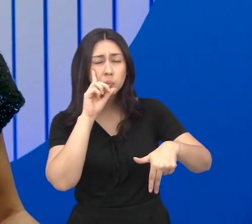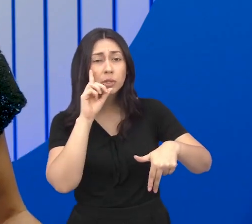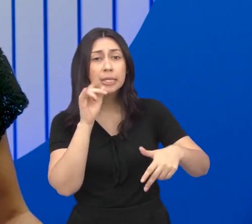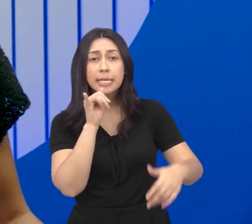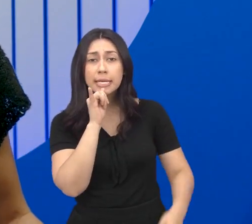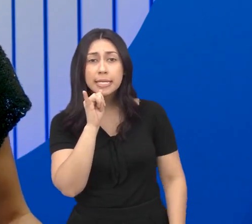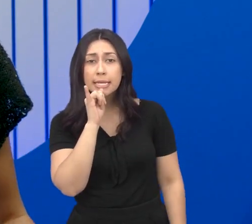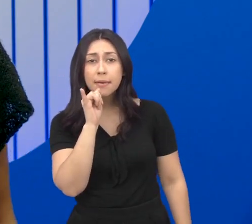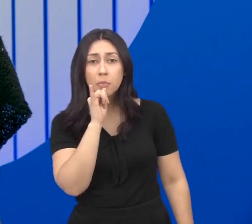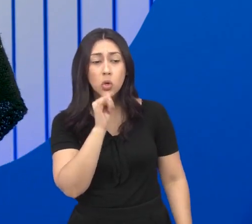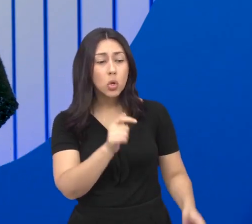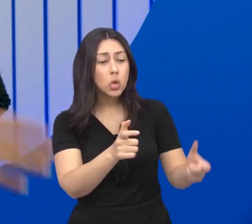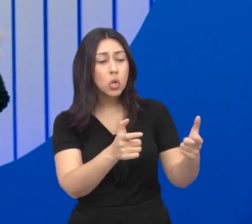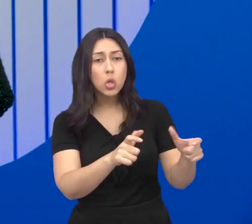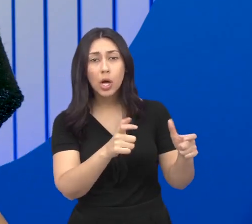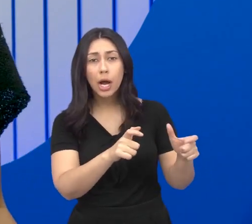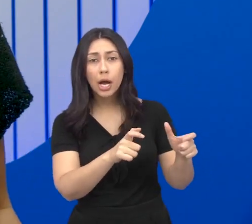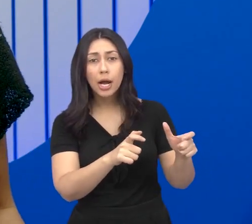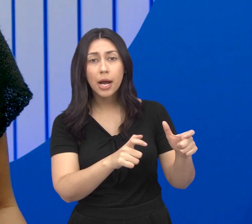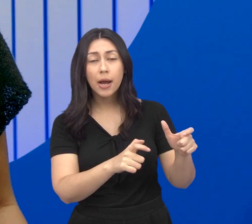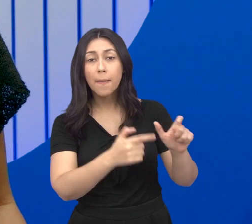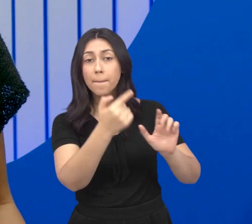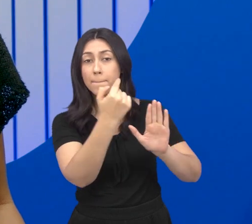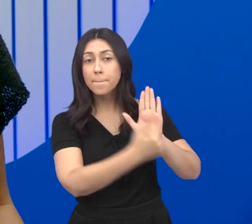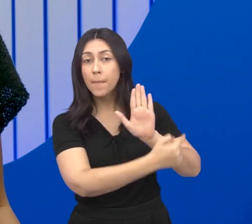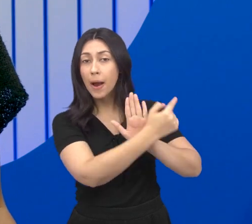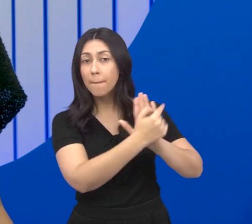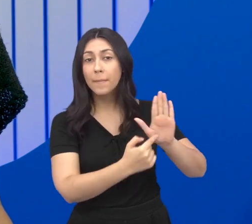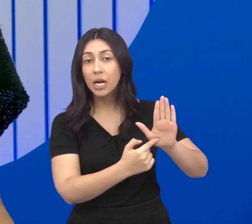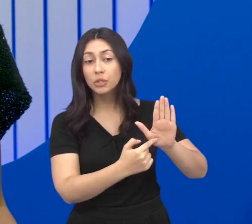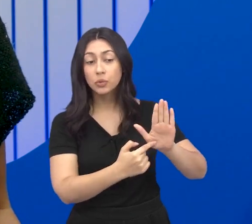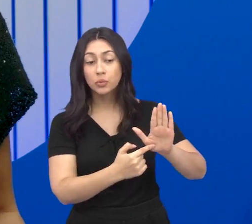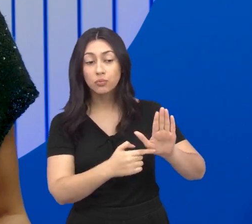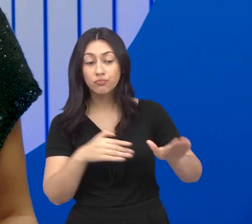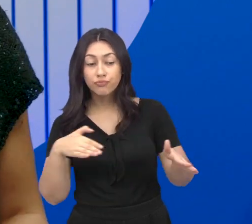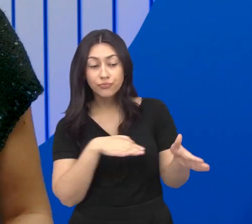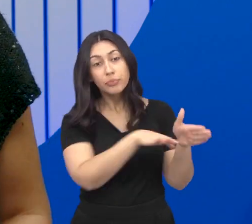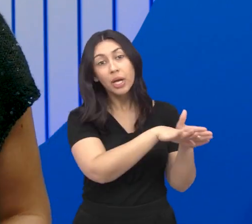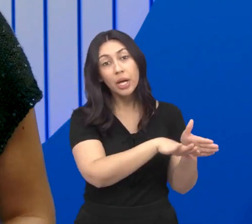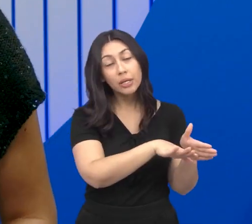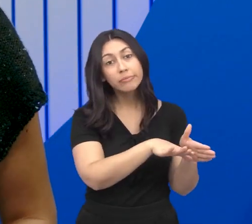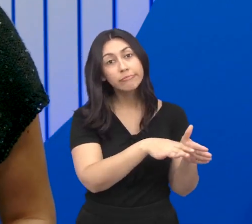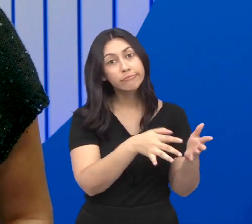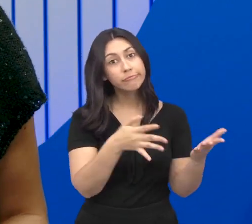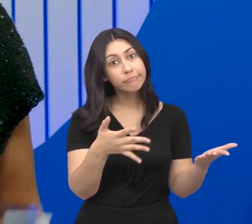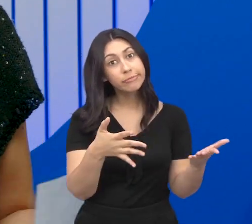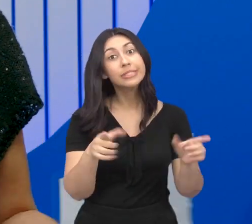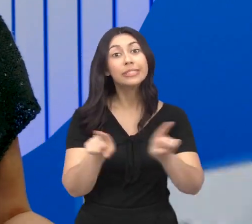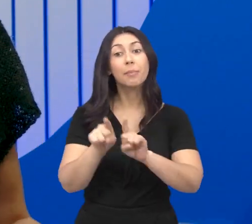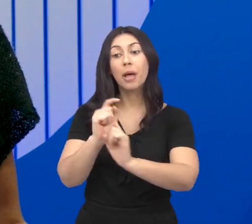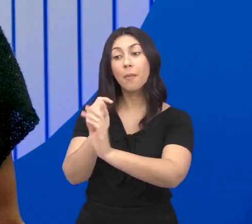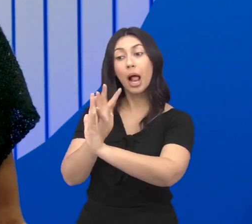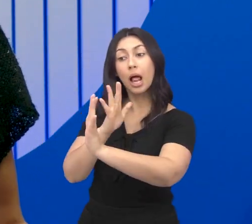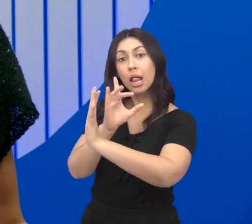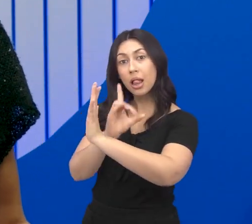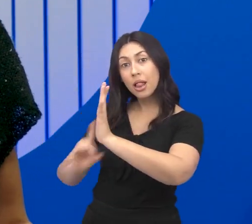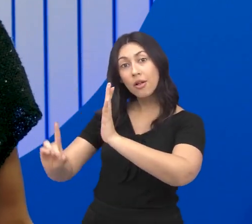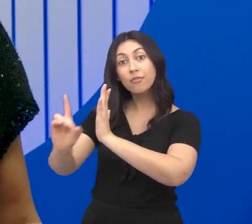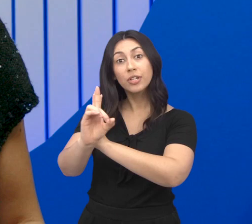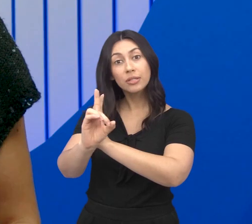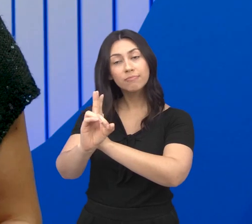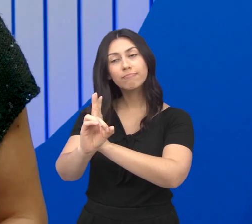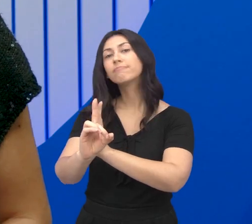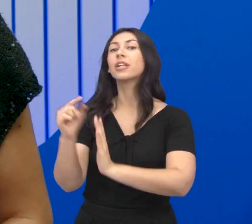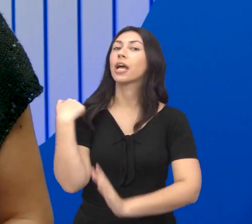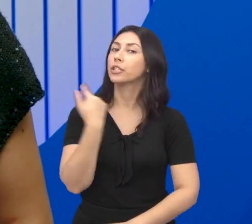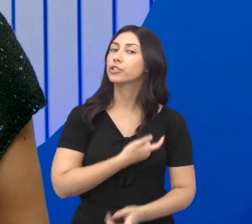dia, como estacionar em local proibido, em vaga de idoso ou pessoa com deficiência, furar fila. A